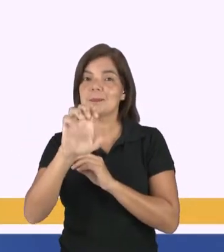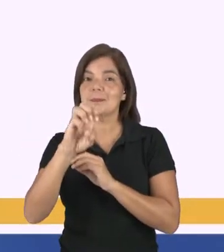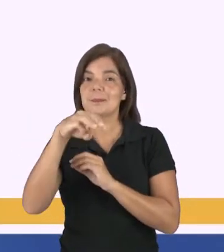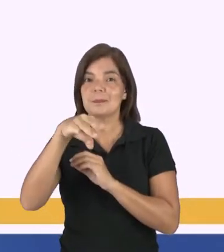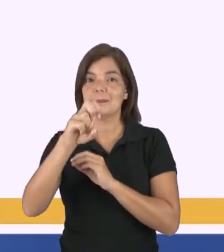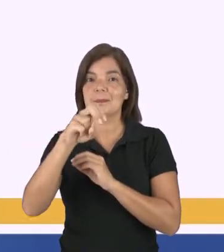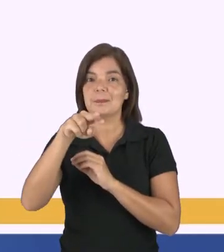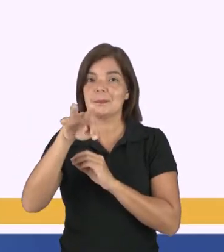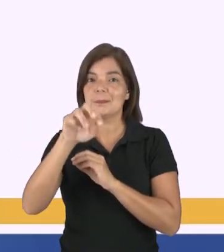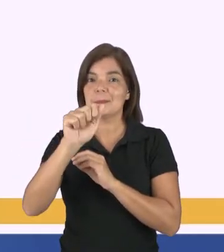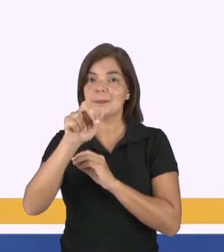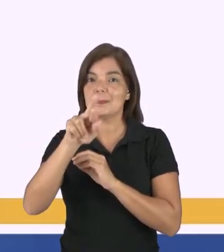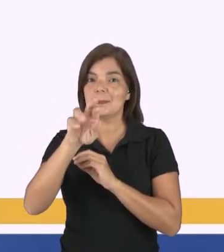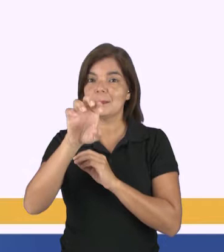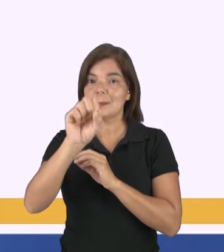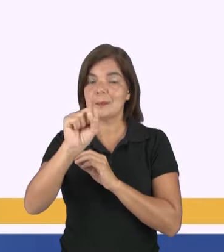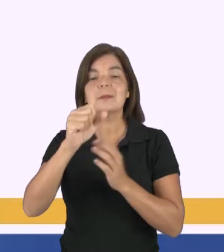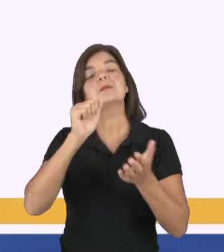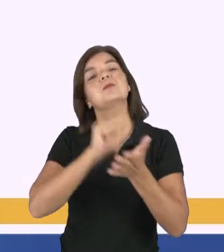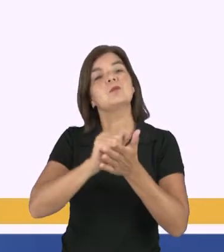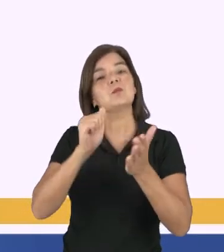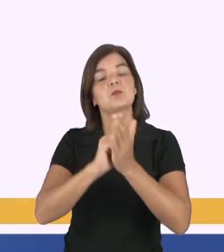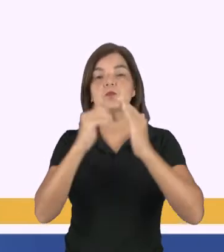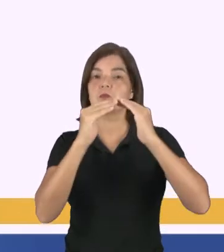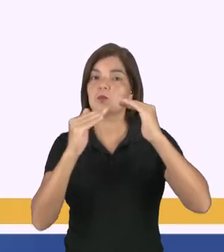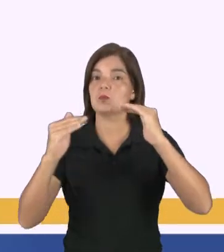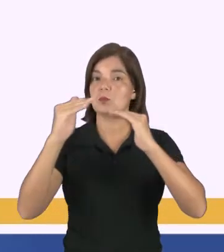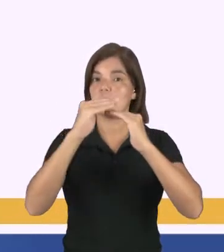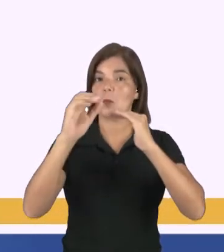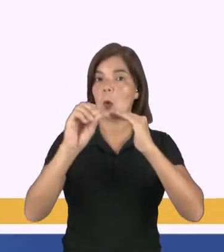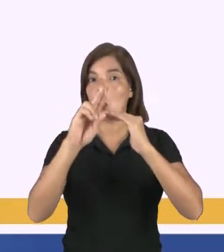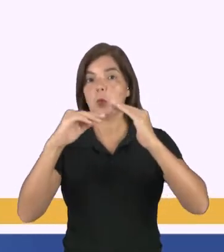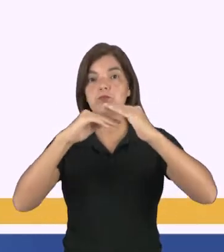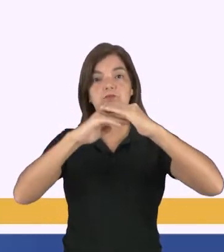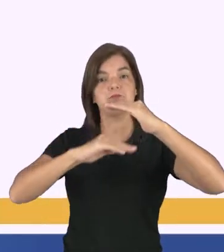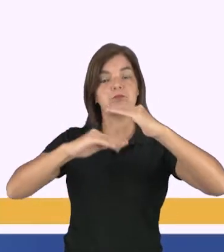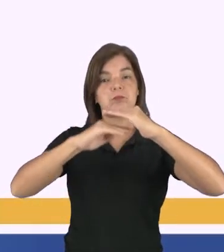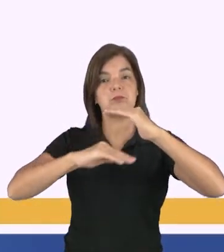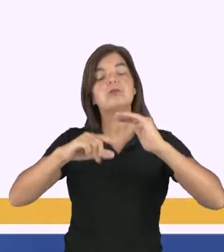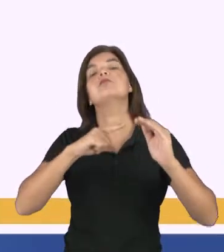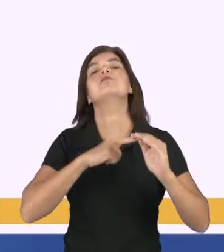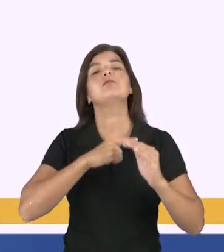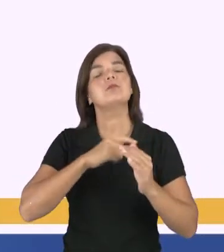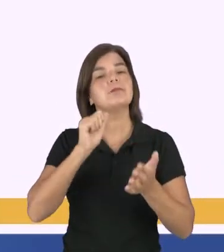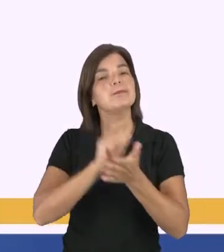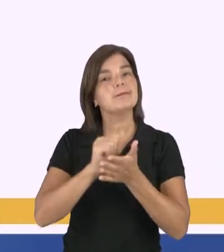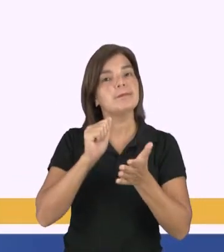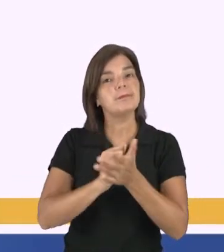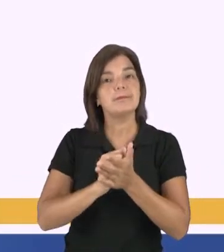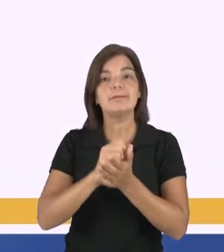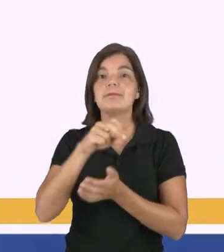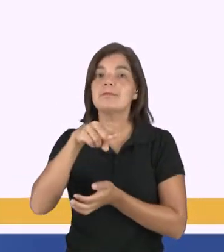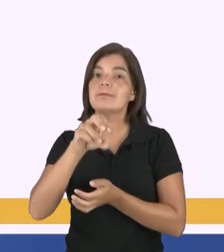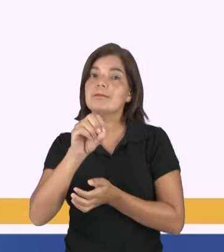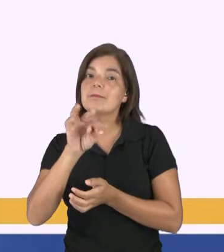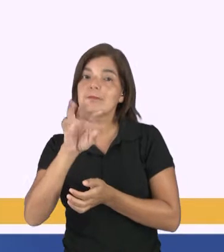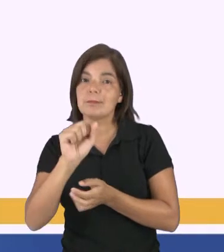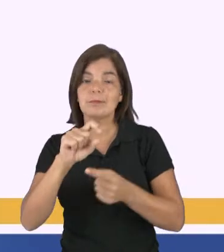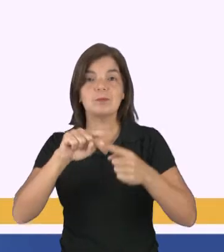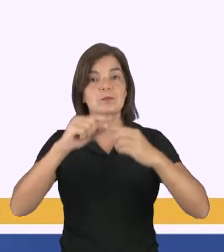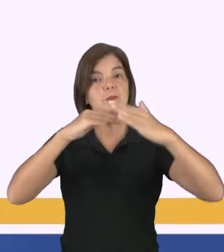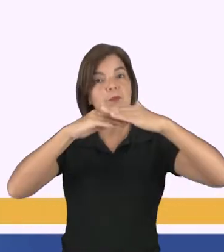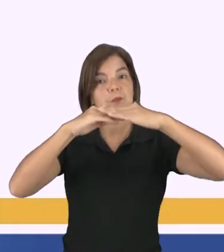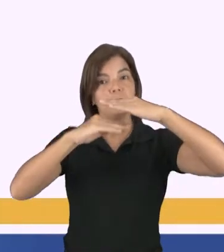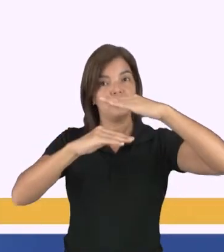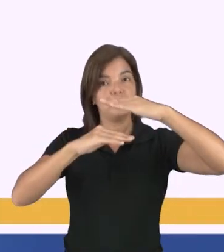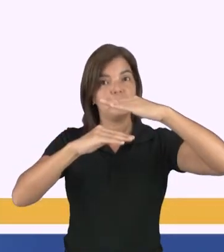linhas colocadas acima ou abaixo da pauta que você também vai escrever as notas em